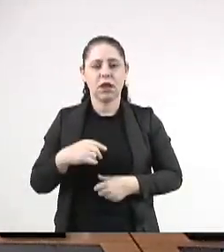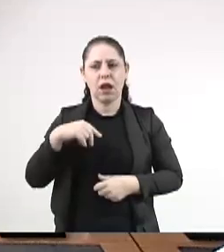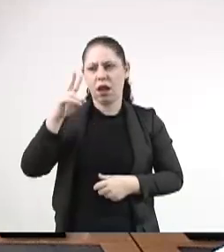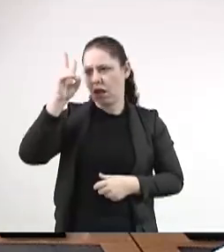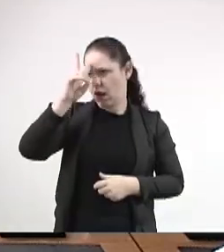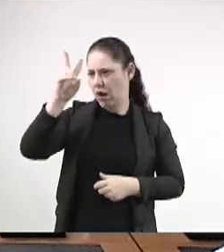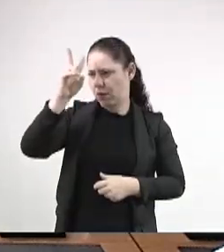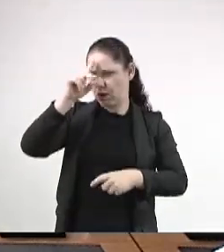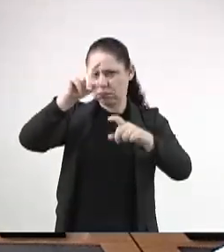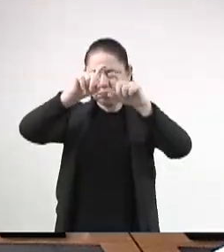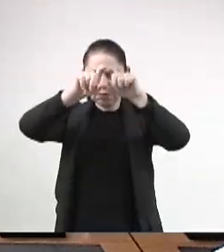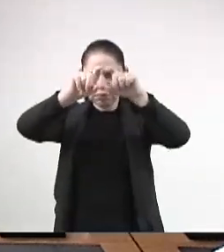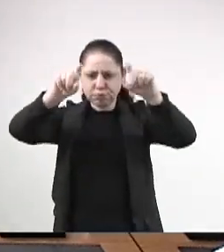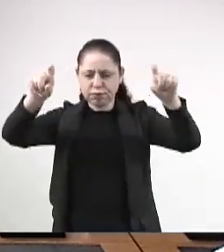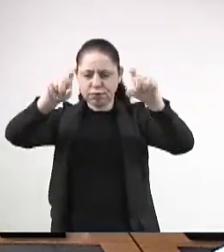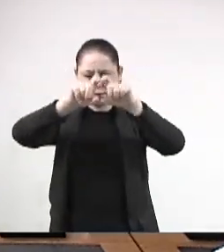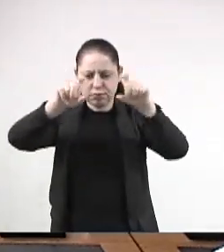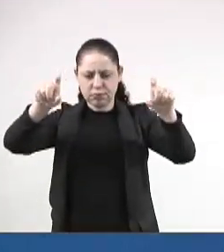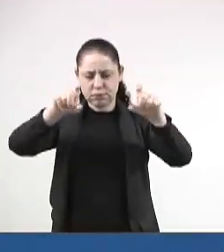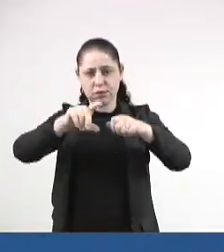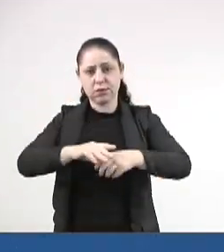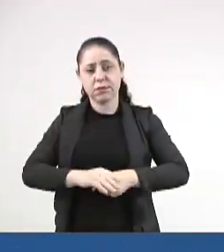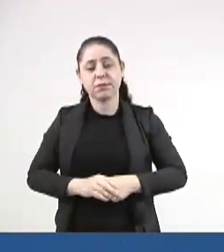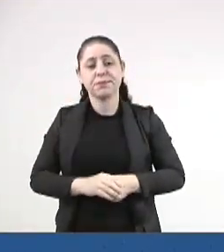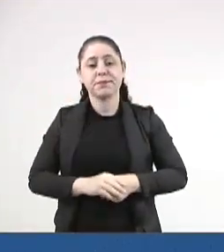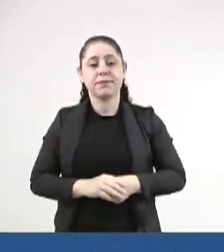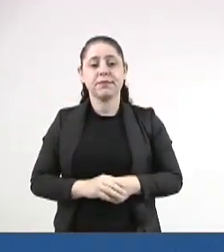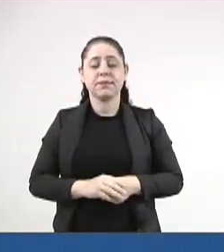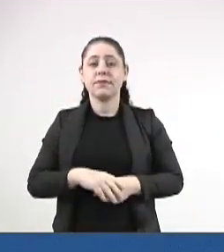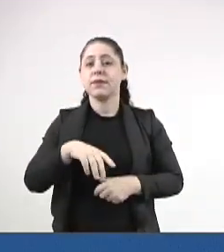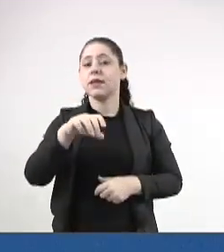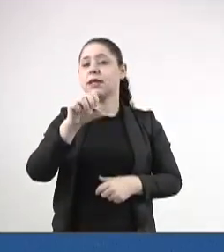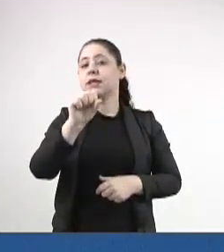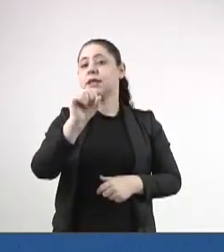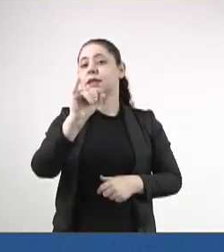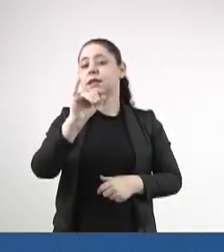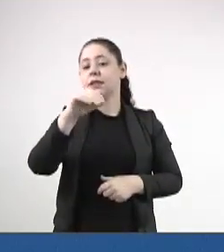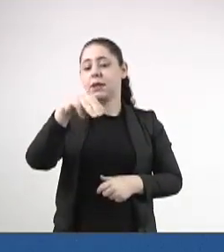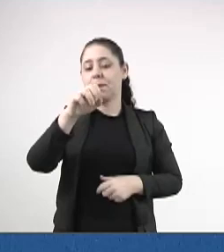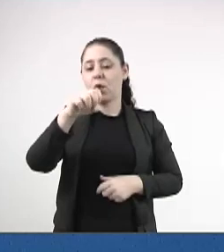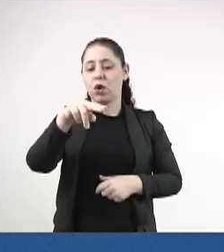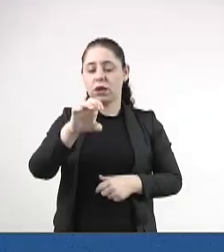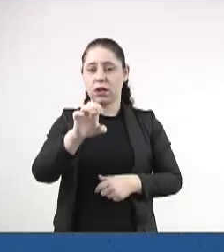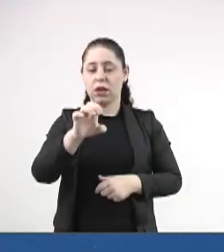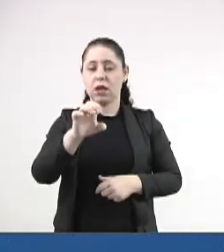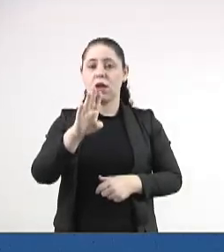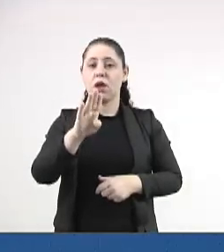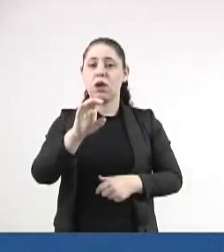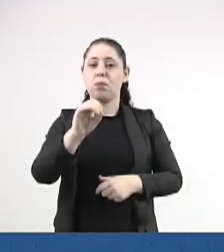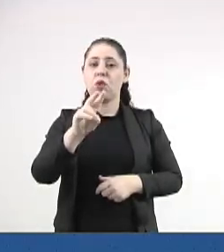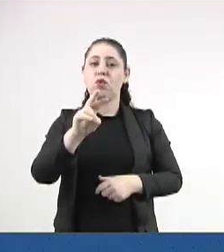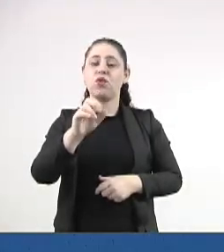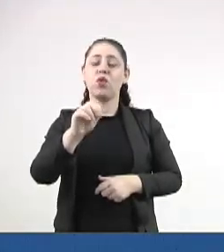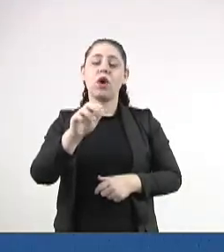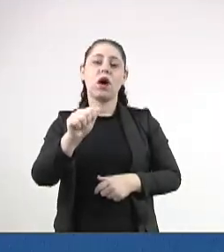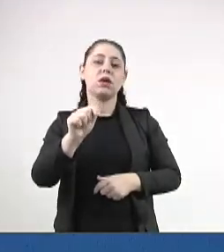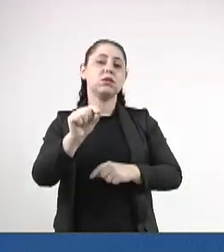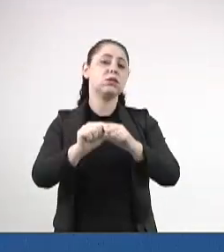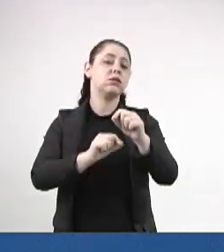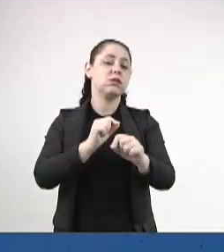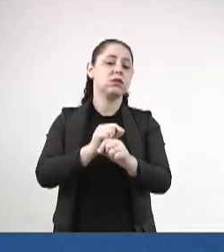aqui uma frase da Simone de Beauvoir. Ela